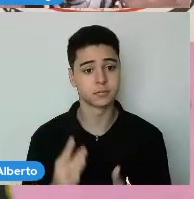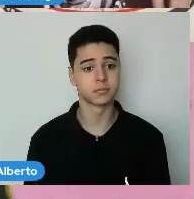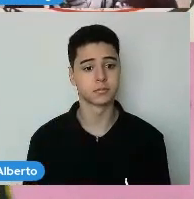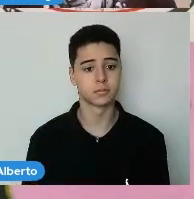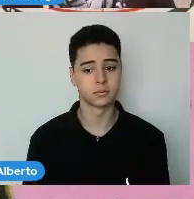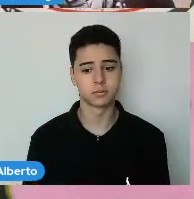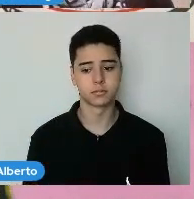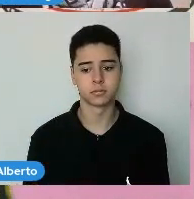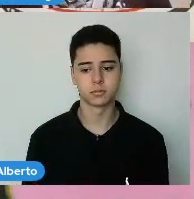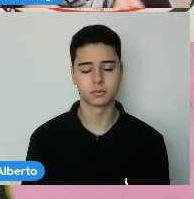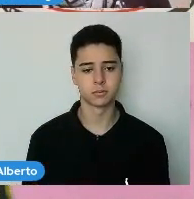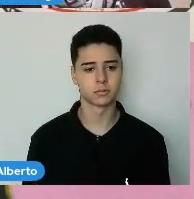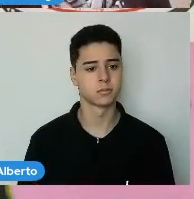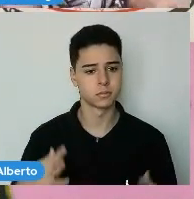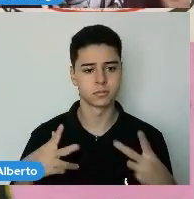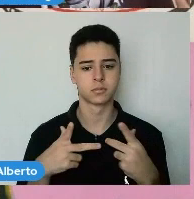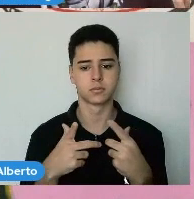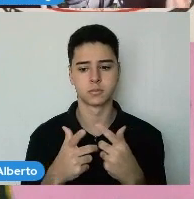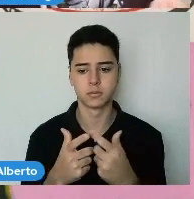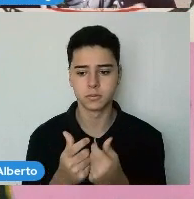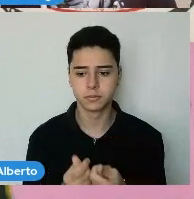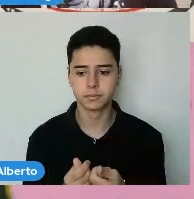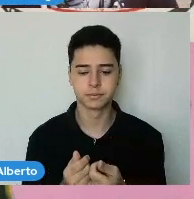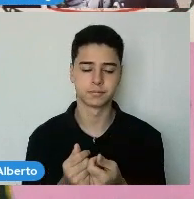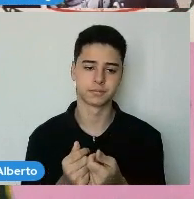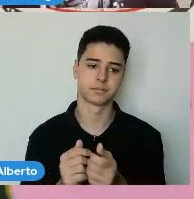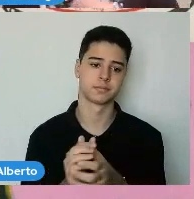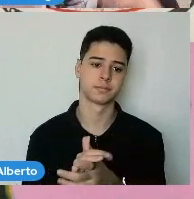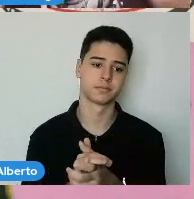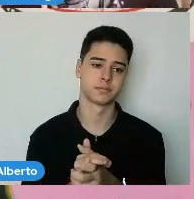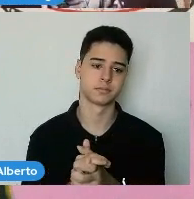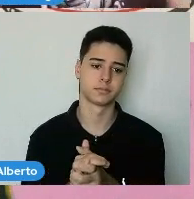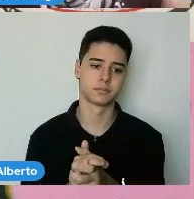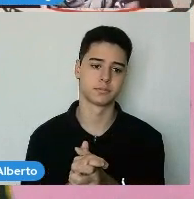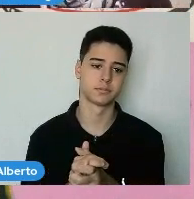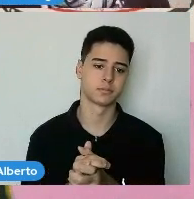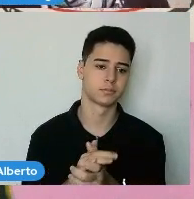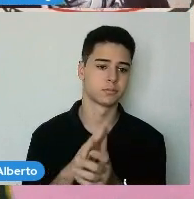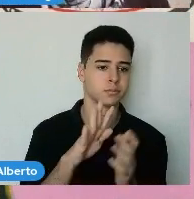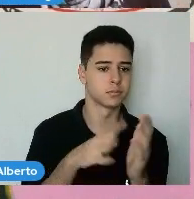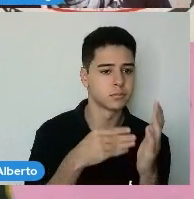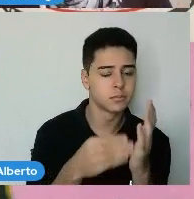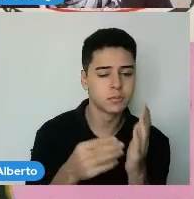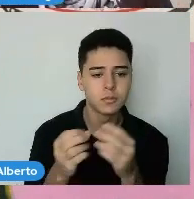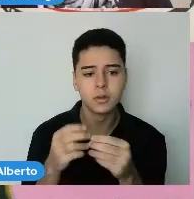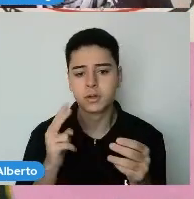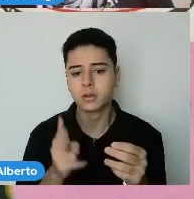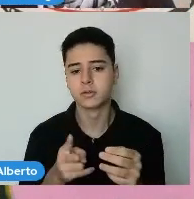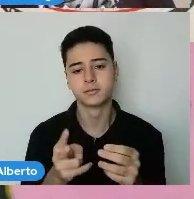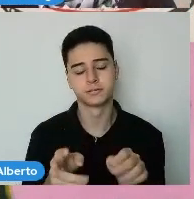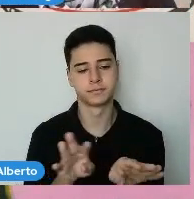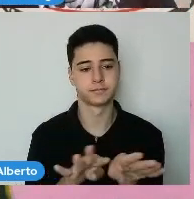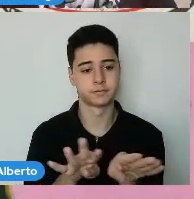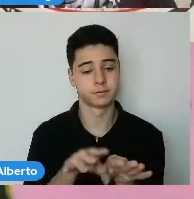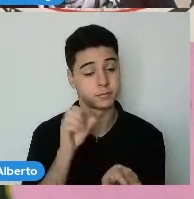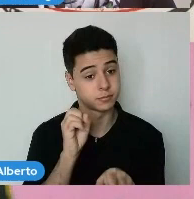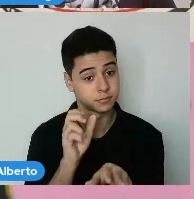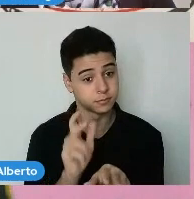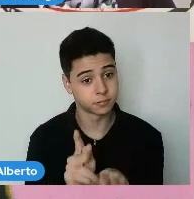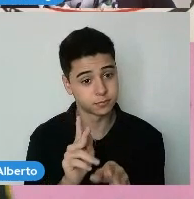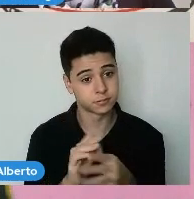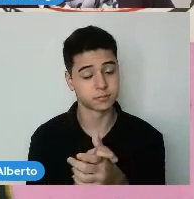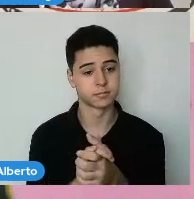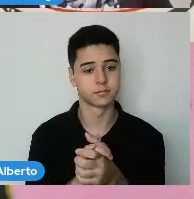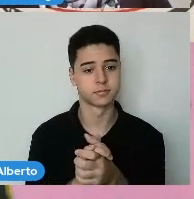O tecido em geral, né? A linha, a tecelagem e assim por diante, ok? A produção